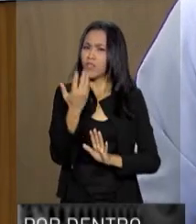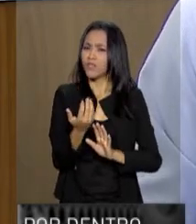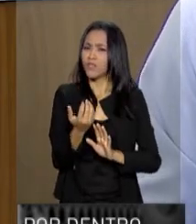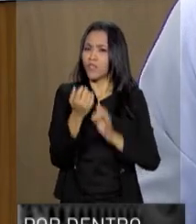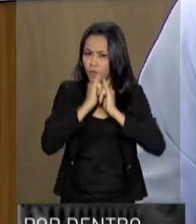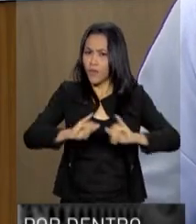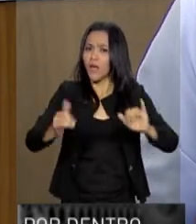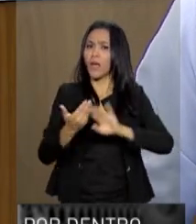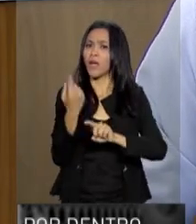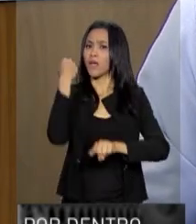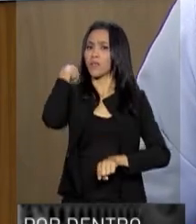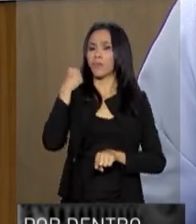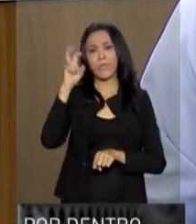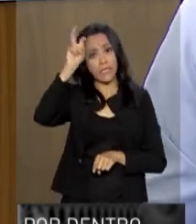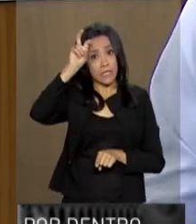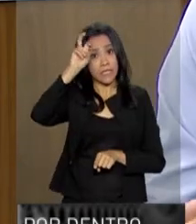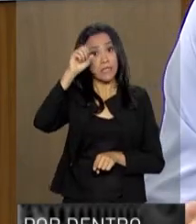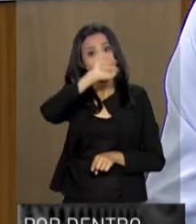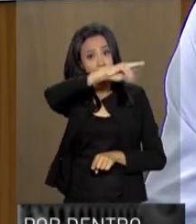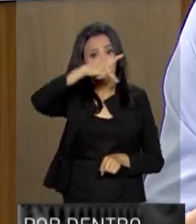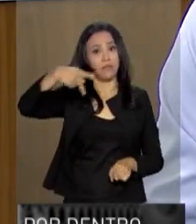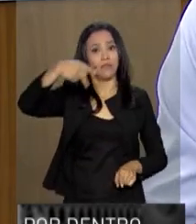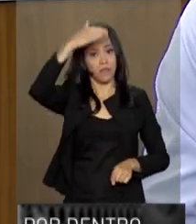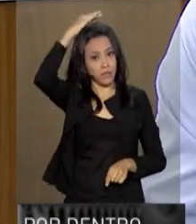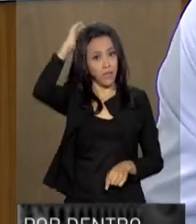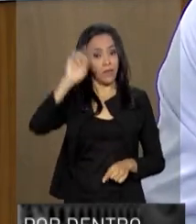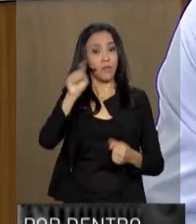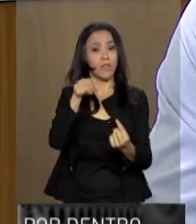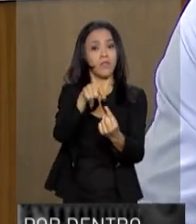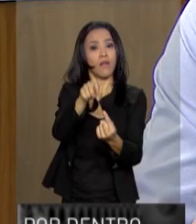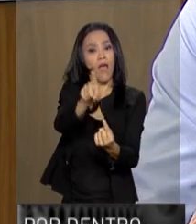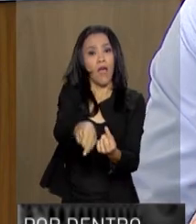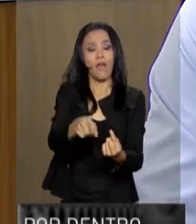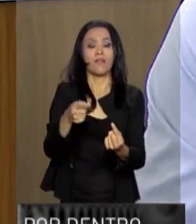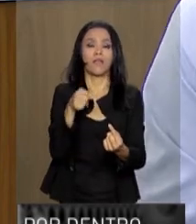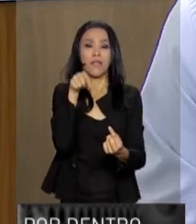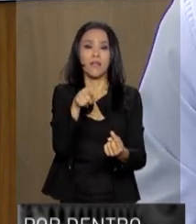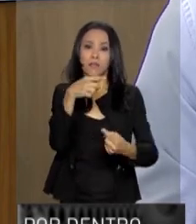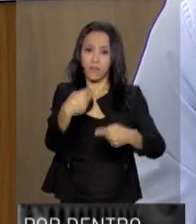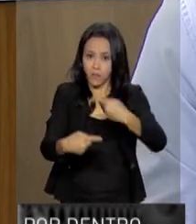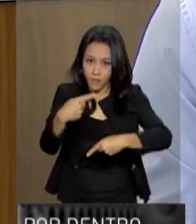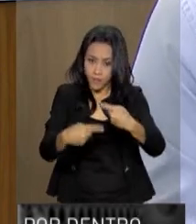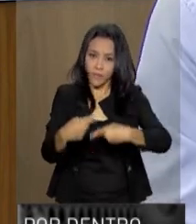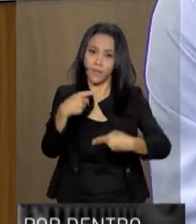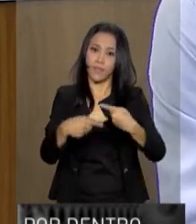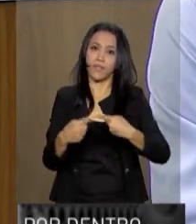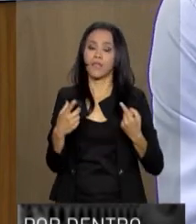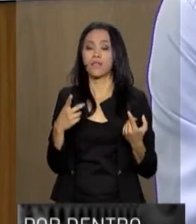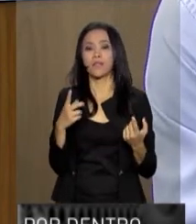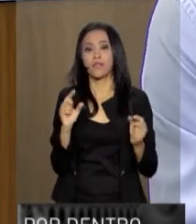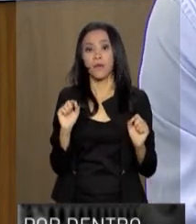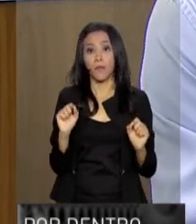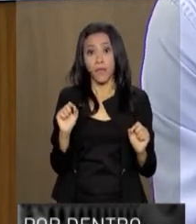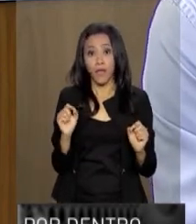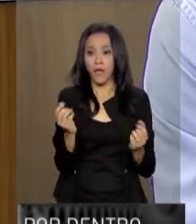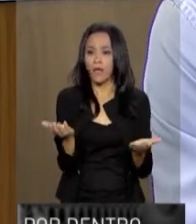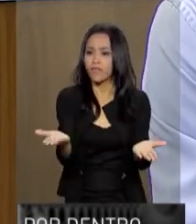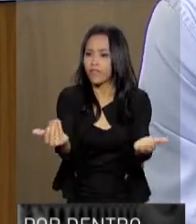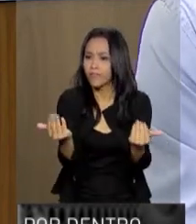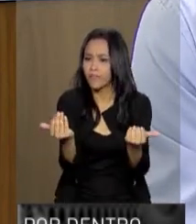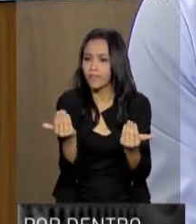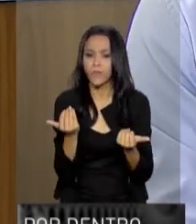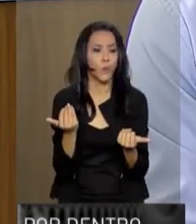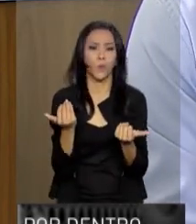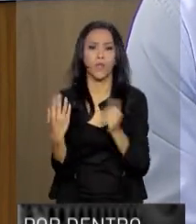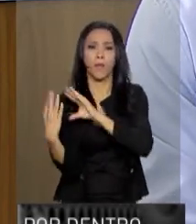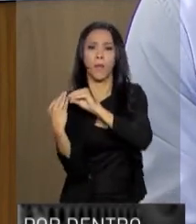michel temer busca ter nessas políticas o retorno do diálogo com esses jovens